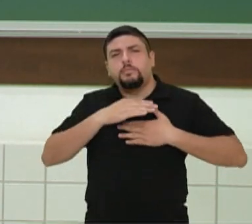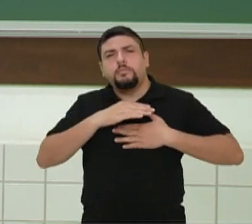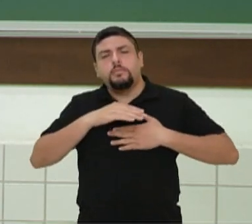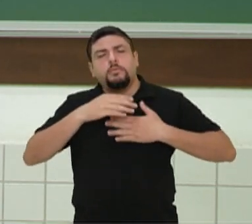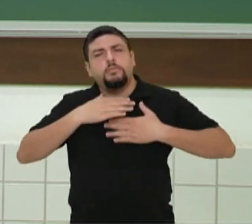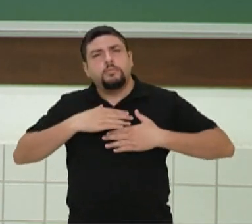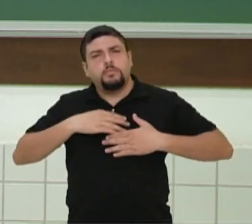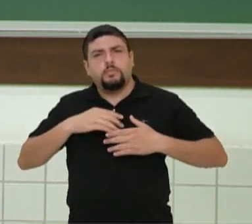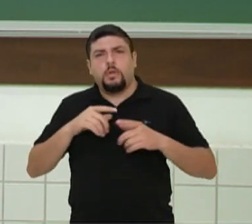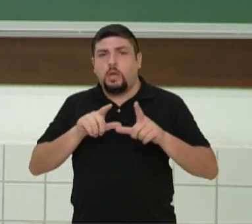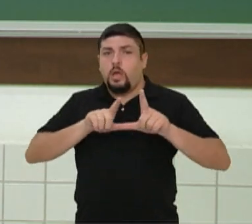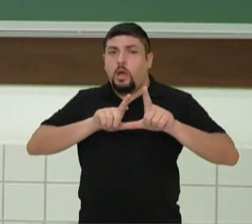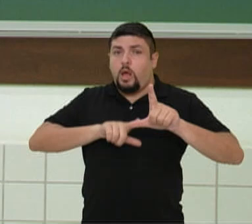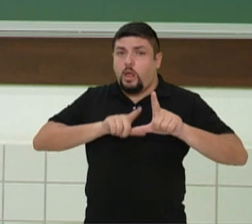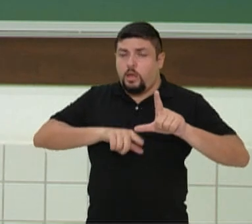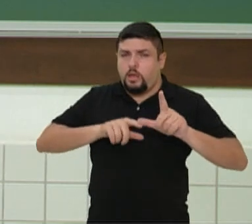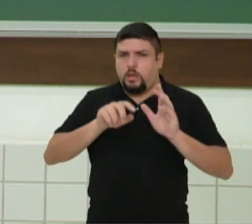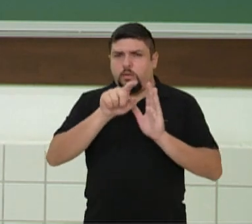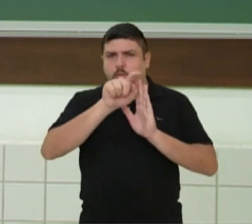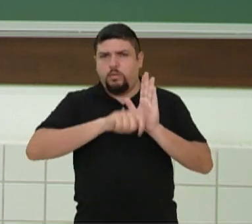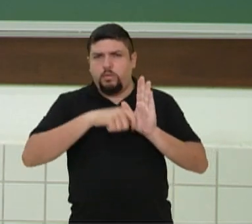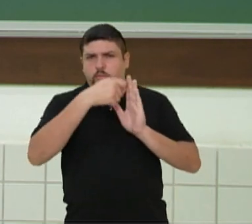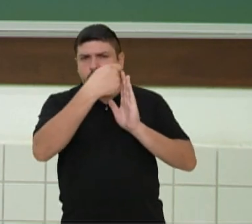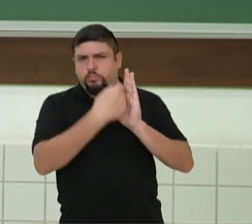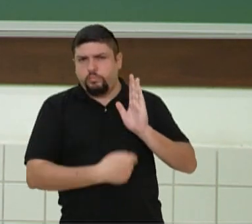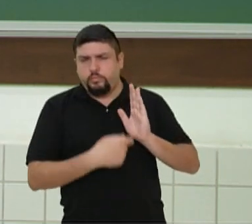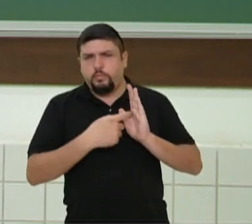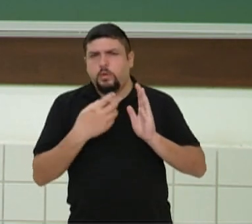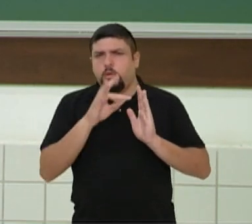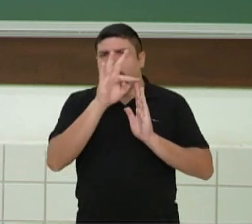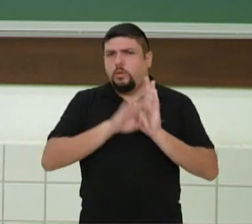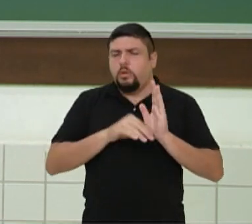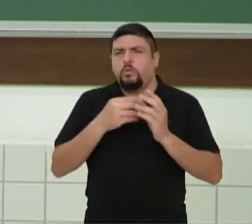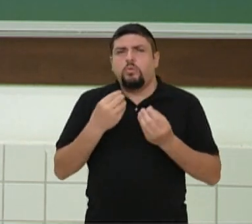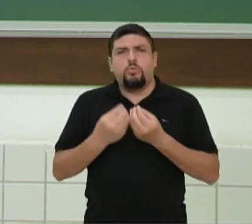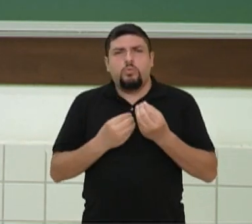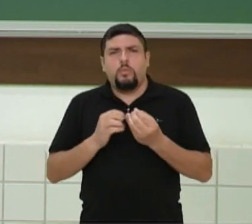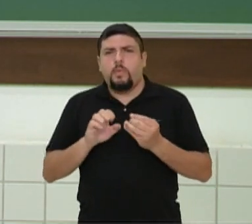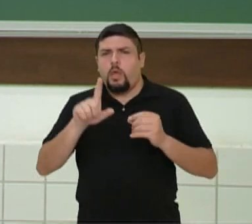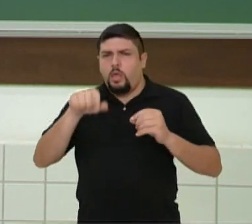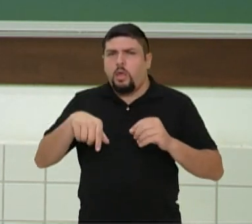pronunciada. As letras leves acabaram sendo objeto de crítica, porque tratavam de